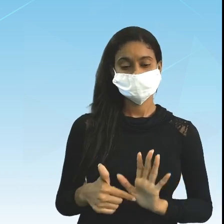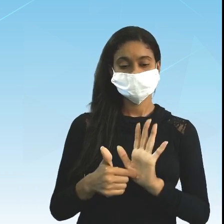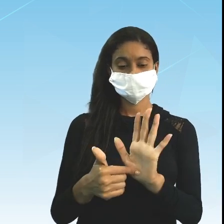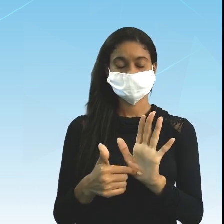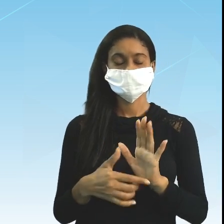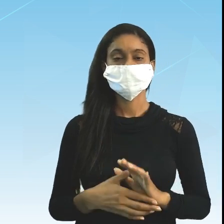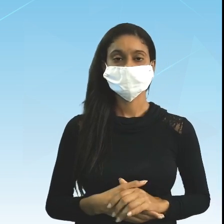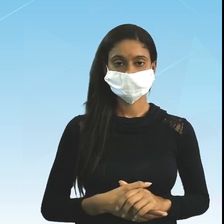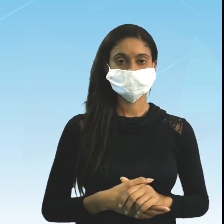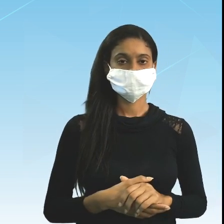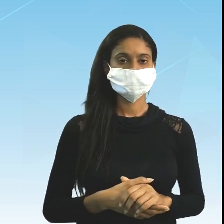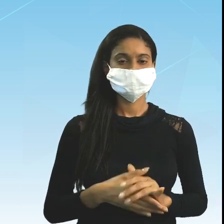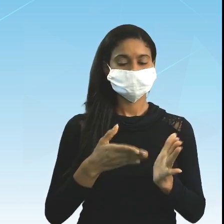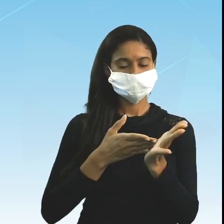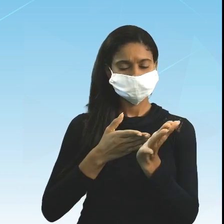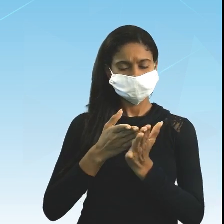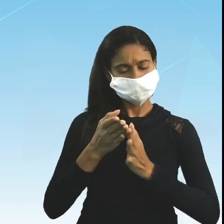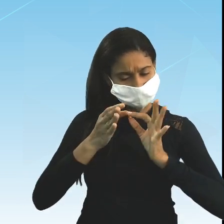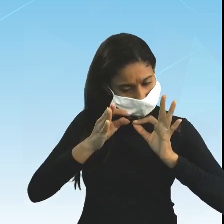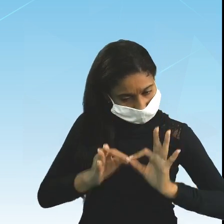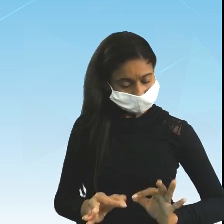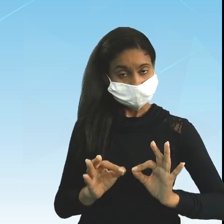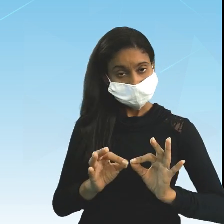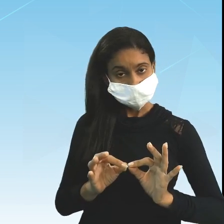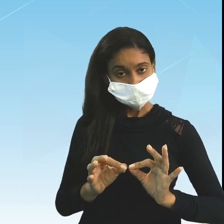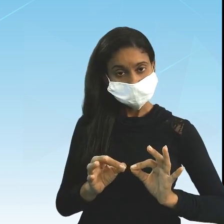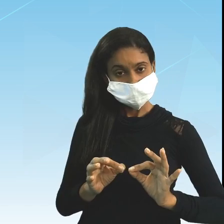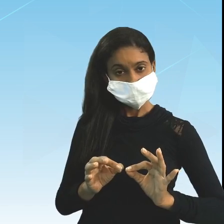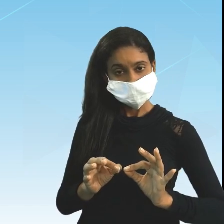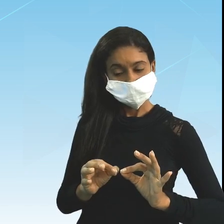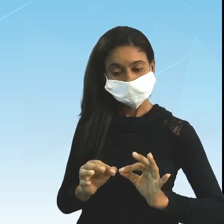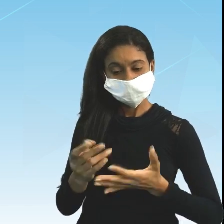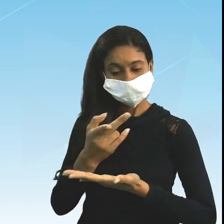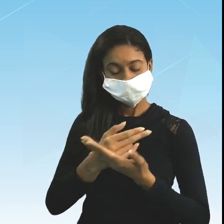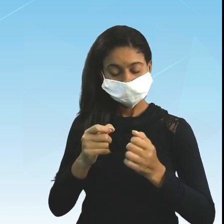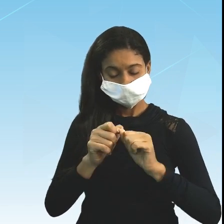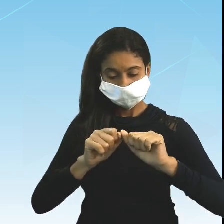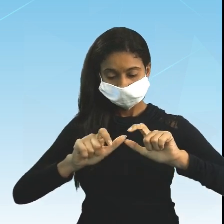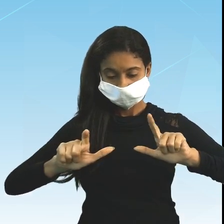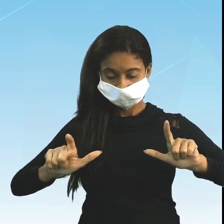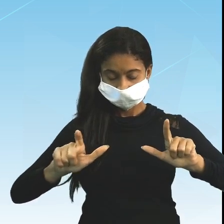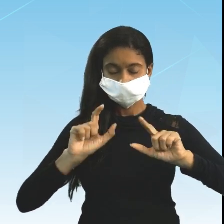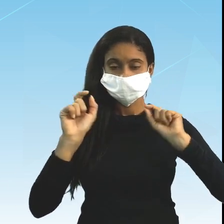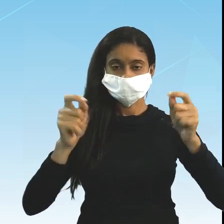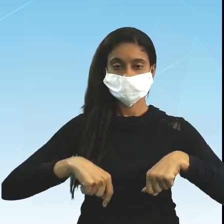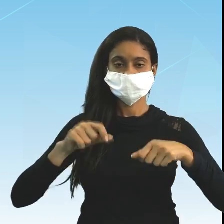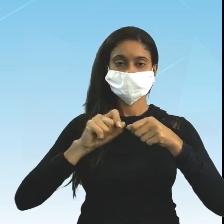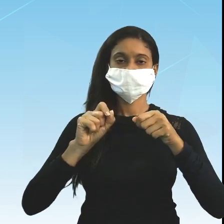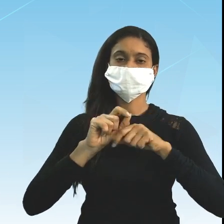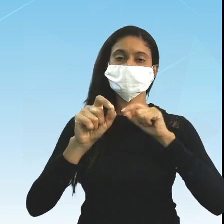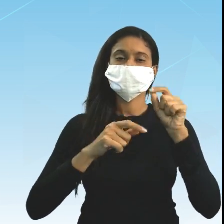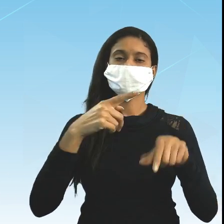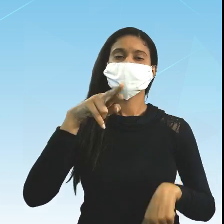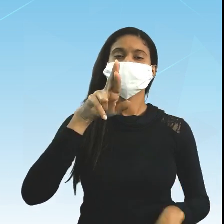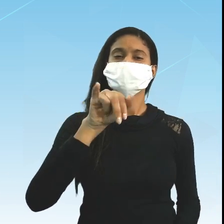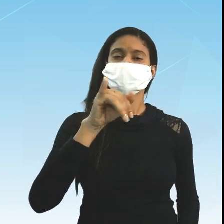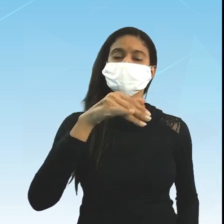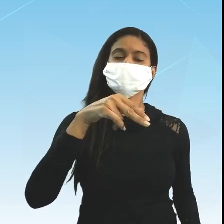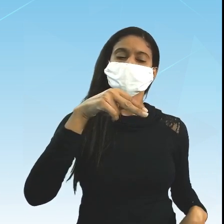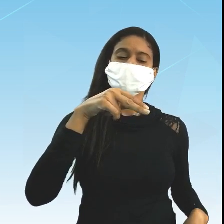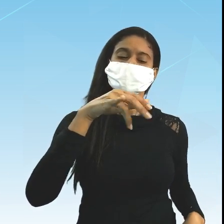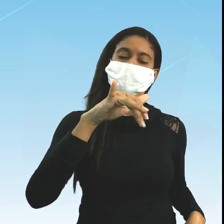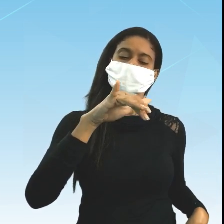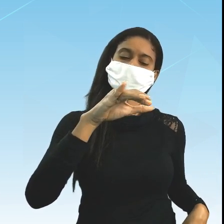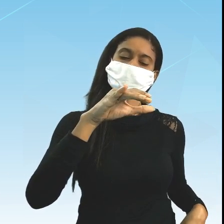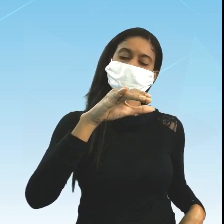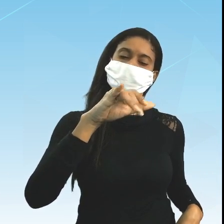representar fielmente as medidas dela, a gente pode seguir o princípio de, por exemplo, uma escala que eu